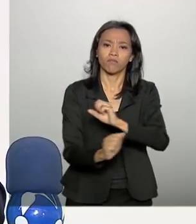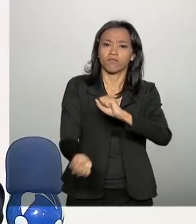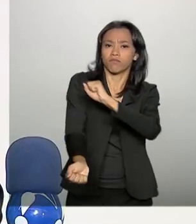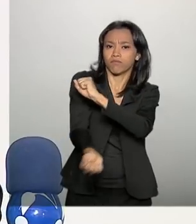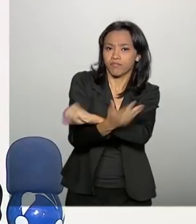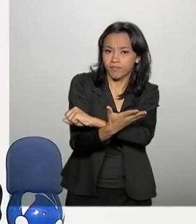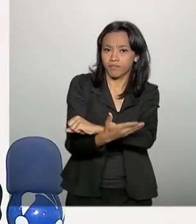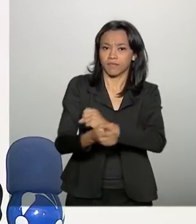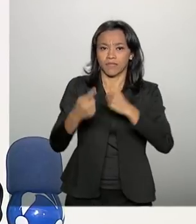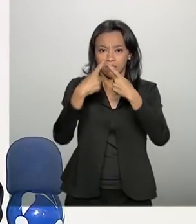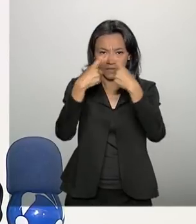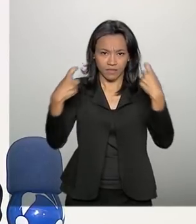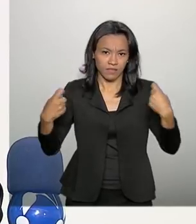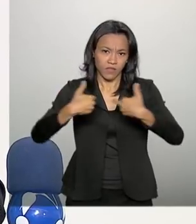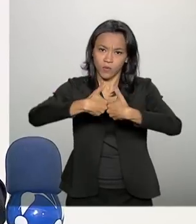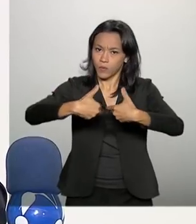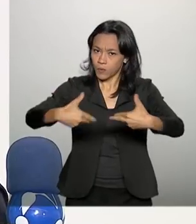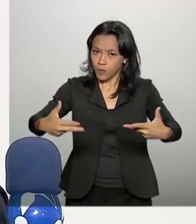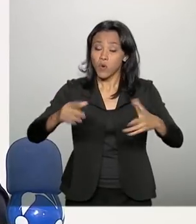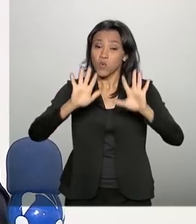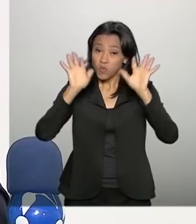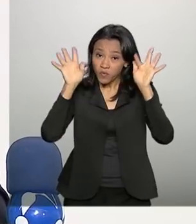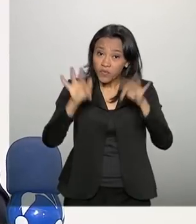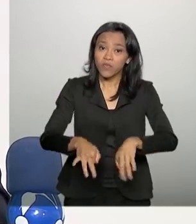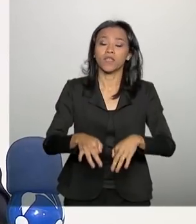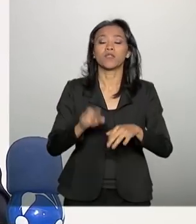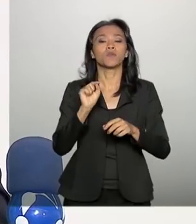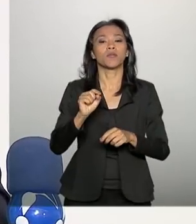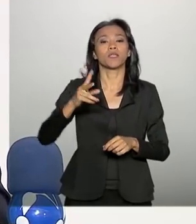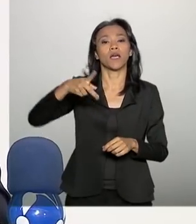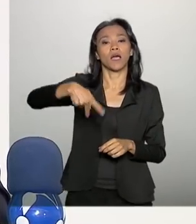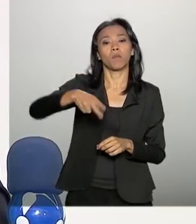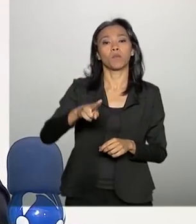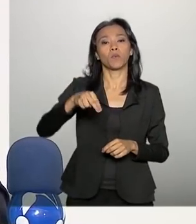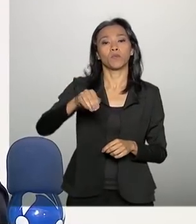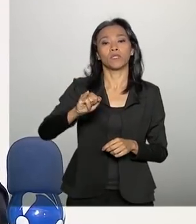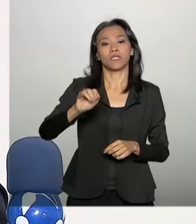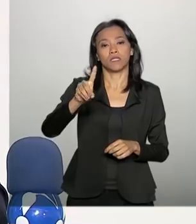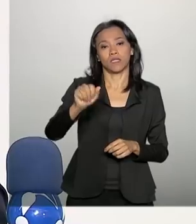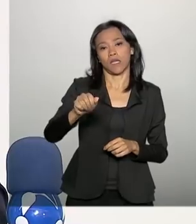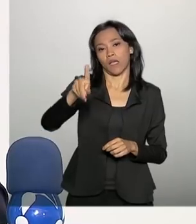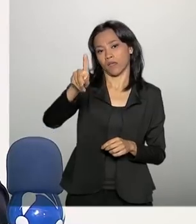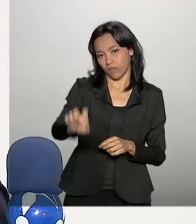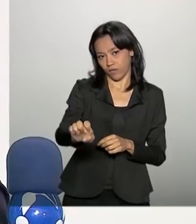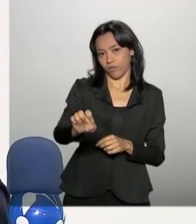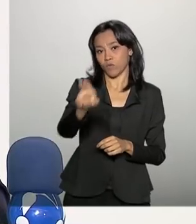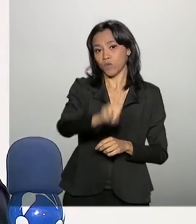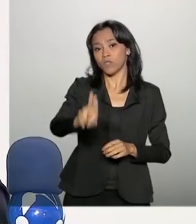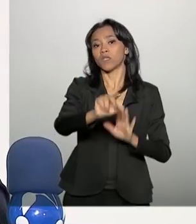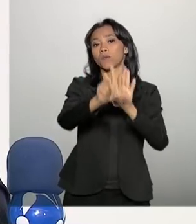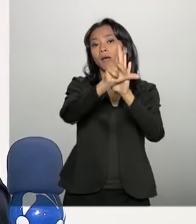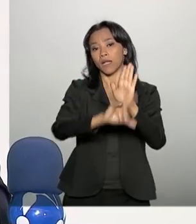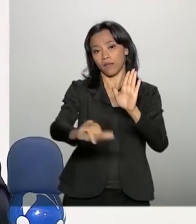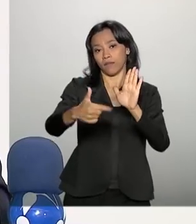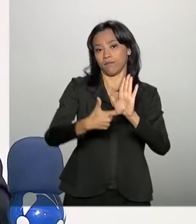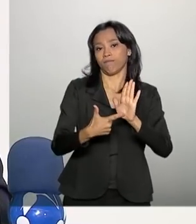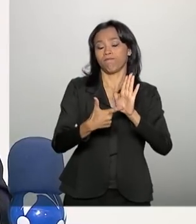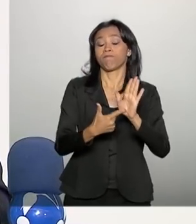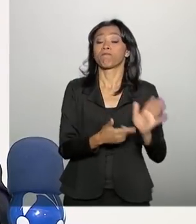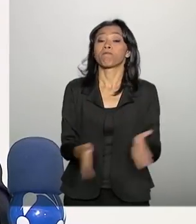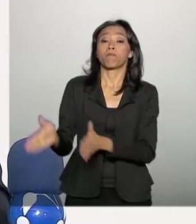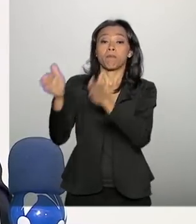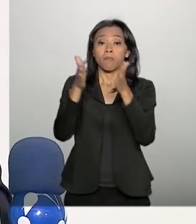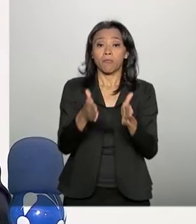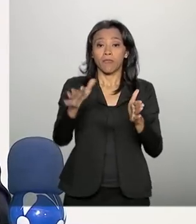atacando o fim da impunidade por meio da Lei anticrime na área de